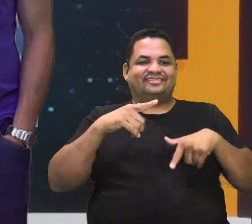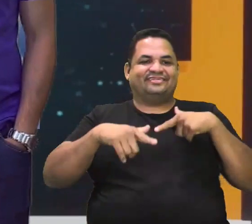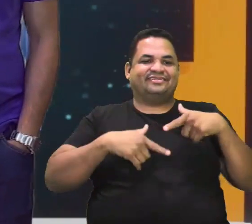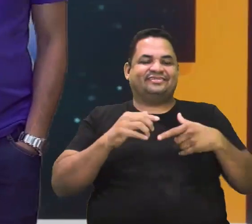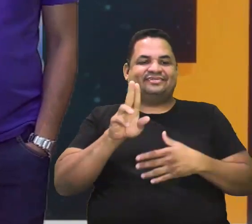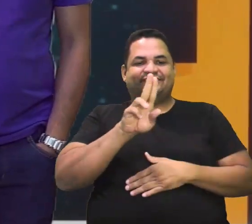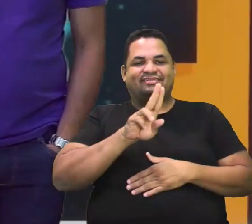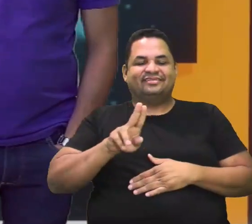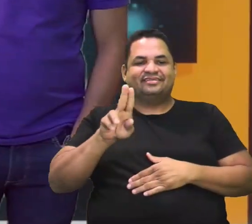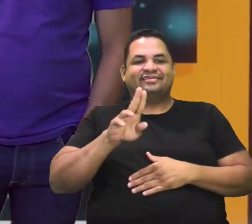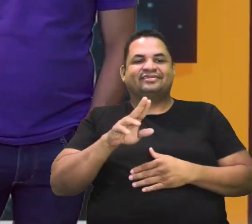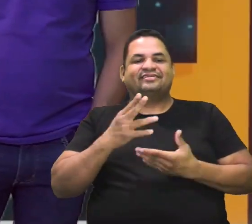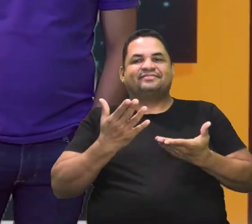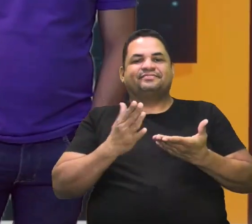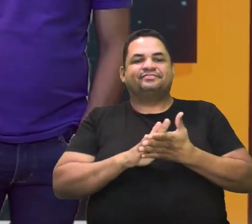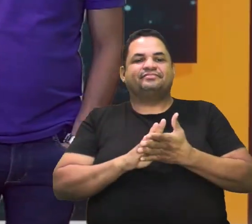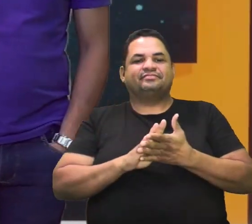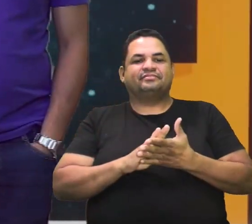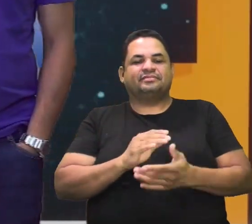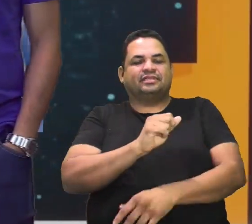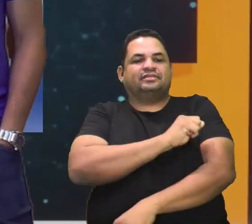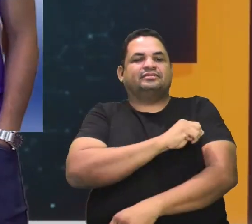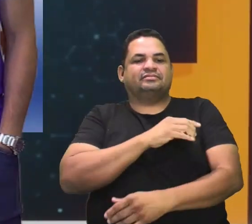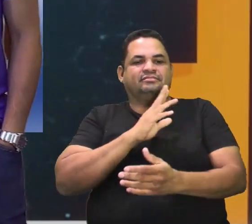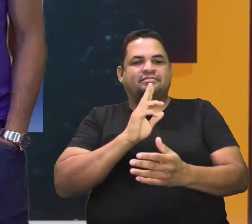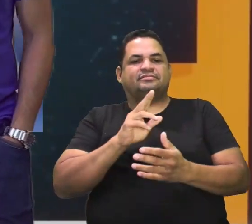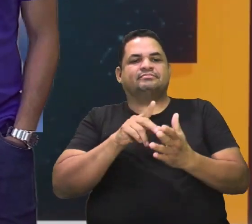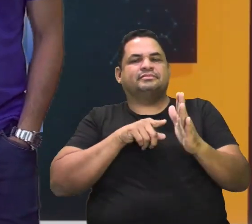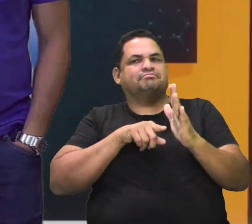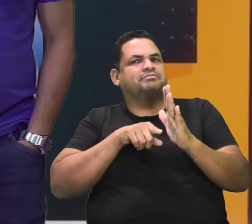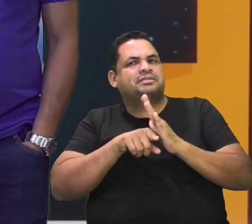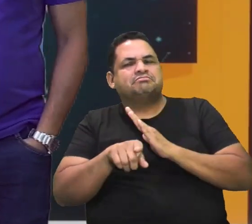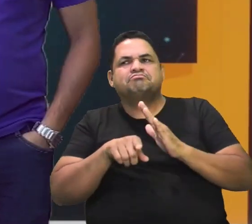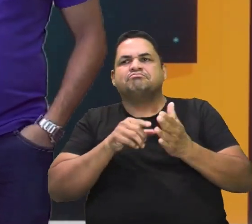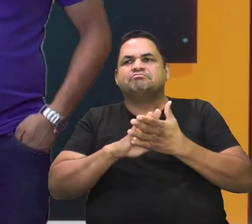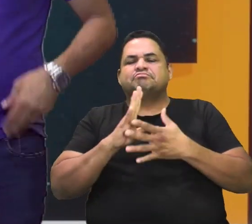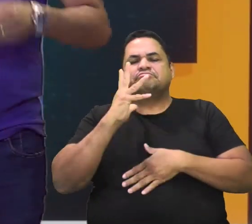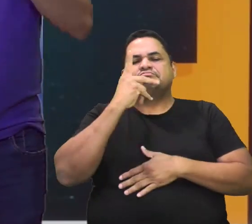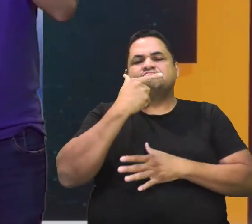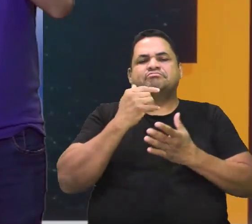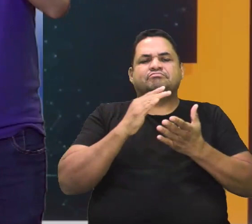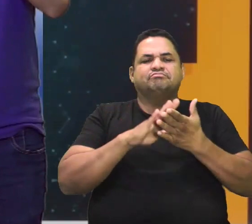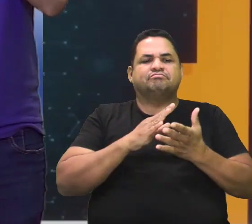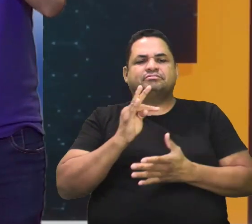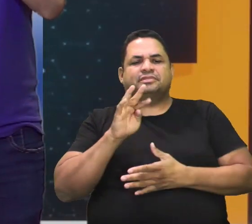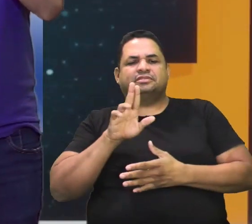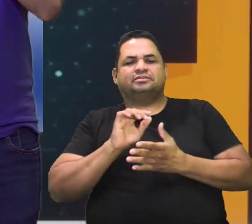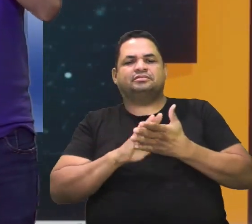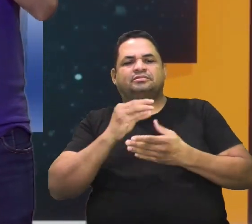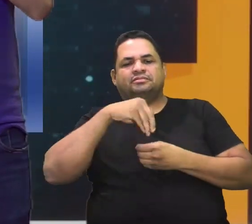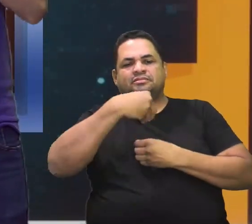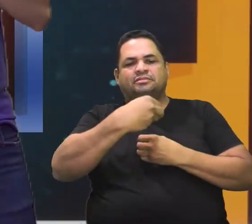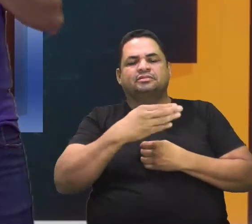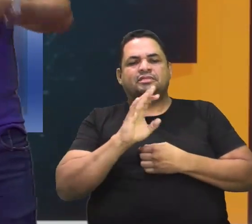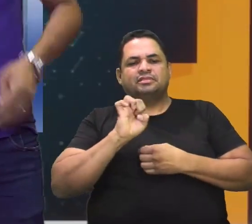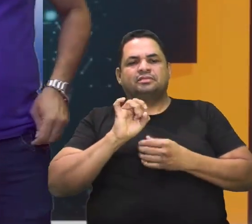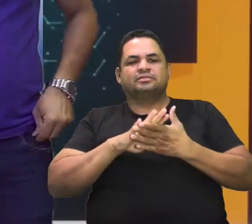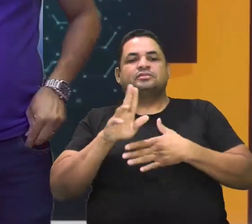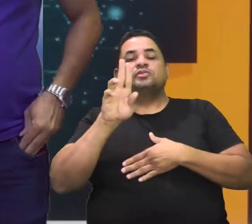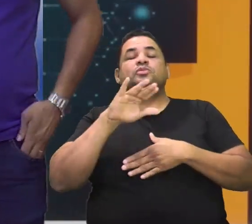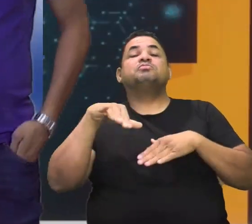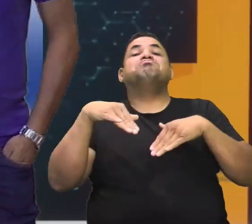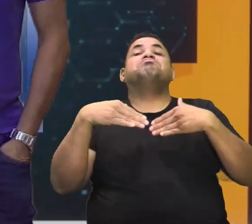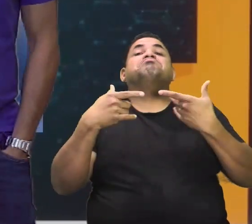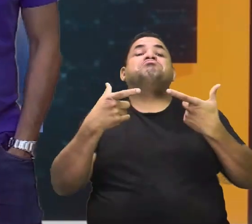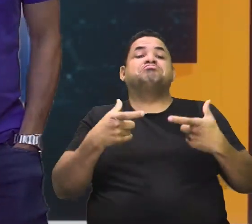algumas aplicações, né? Porque aí a galera fica sempre se perguntando, né? Tá, mas tudo muito bonito, tudo muito lindo, tangente, externa, secante, mas eu